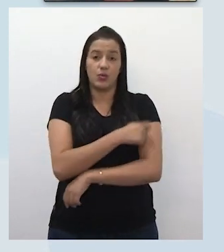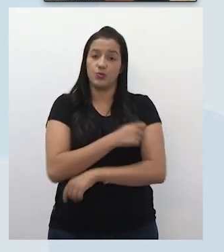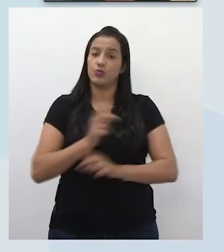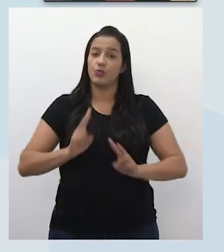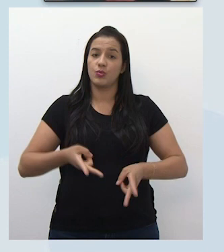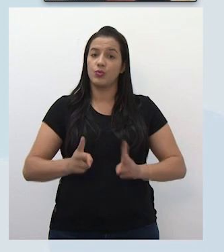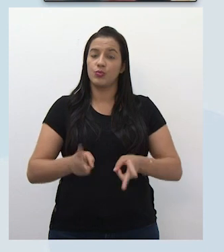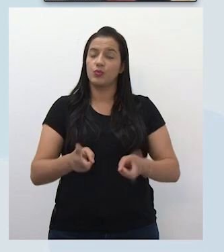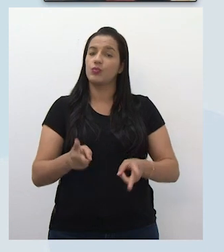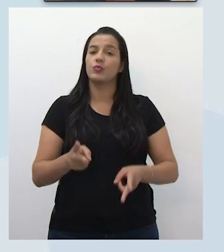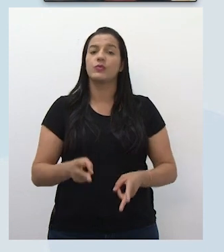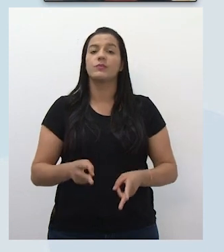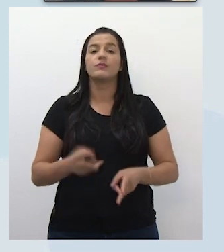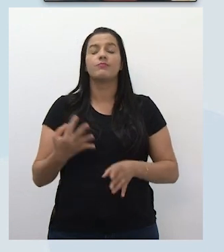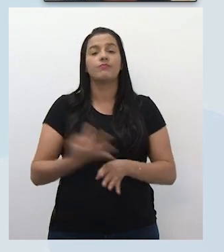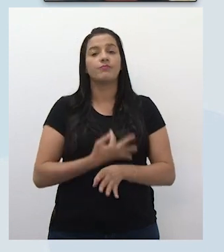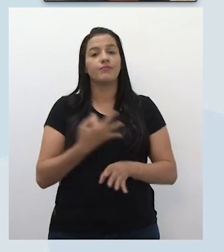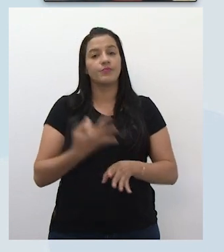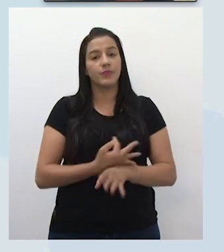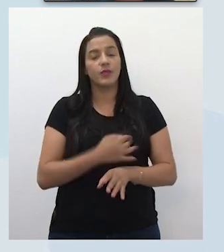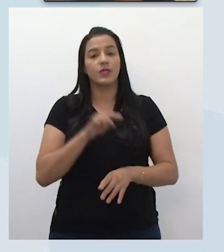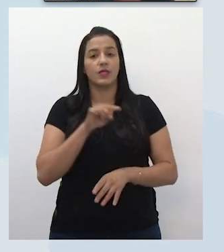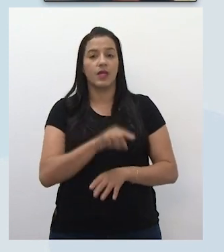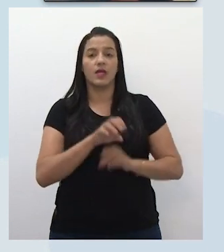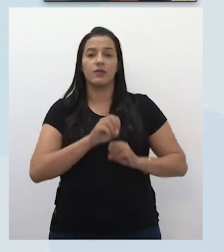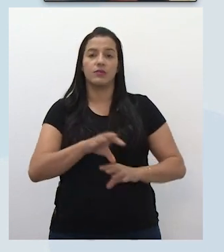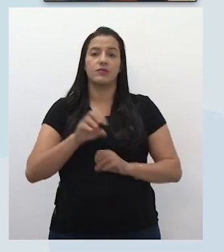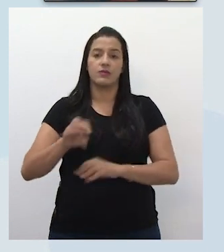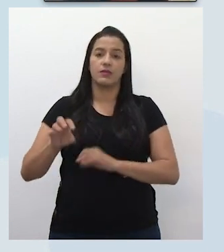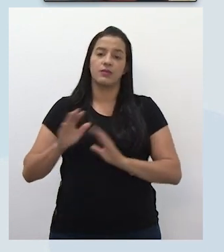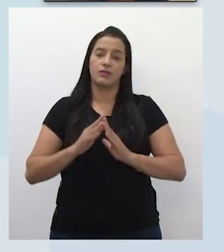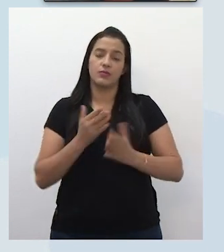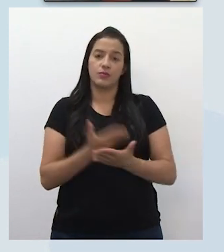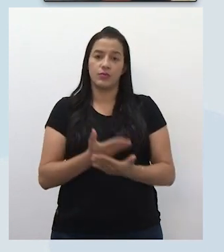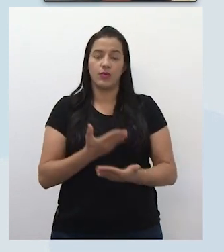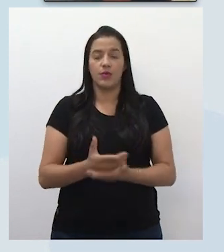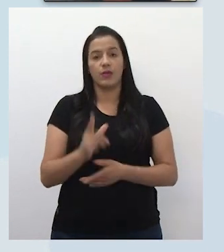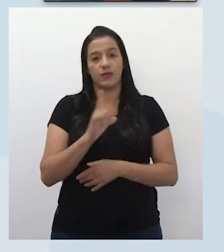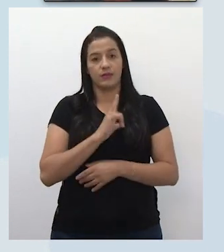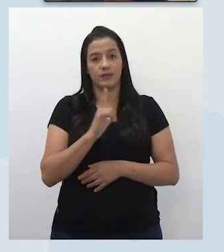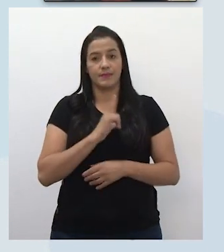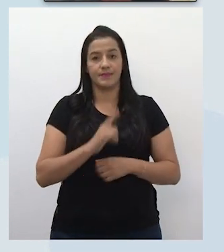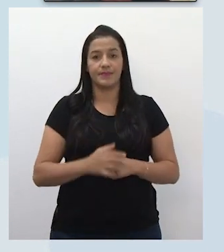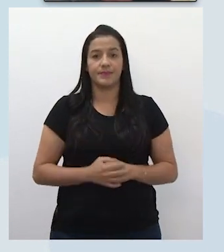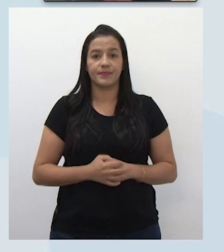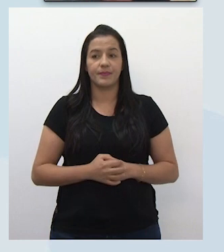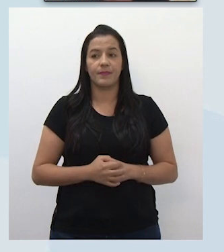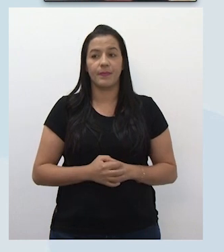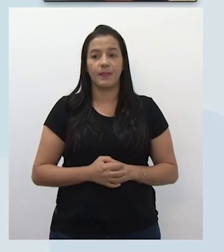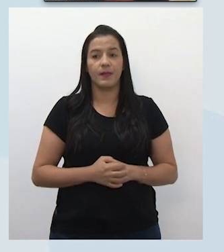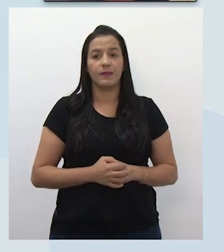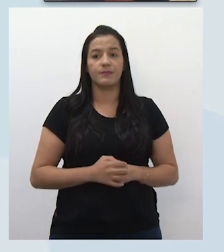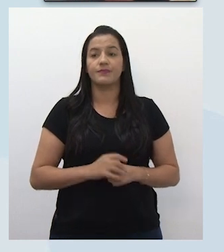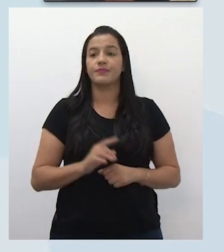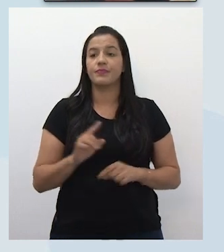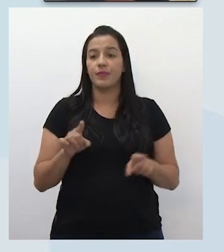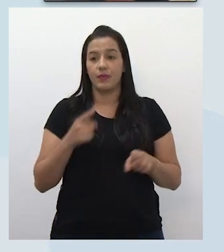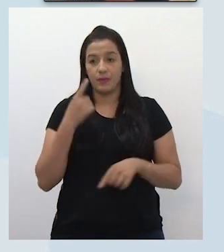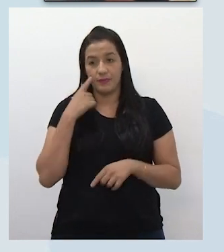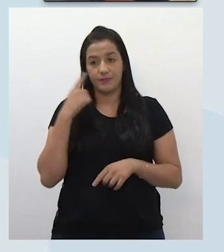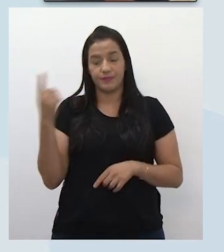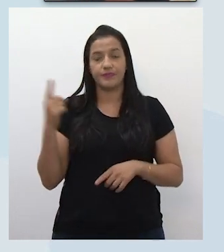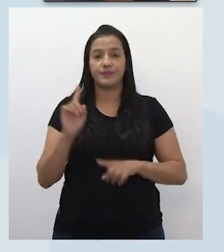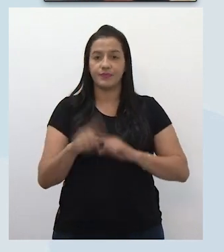complexos que a educação escolar apresenta. Então, eu estou deixando aqui, depois vocês vão ter acesso